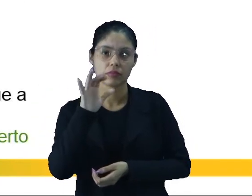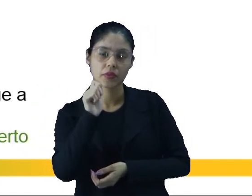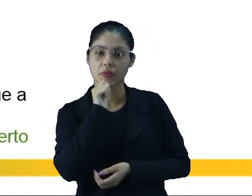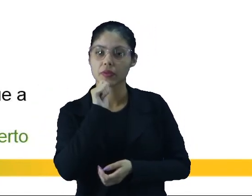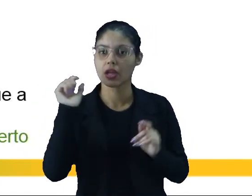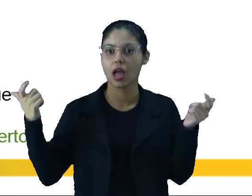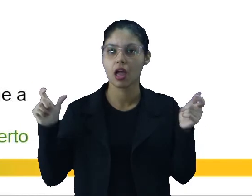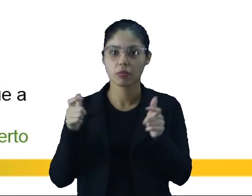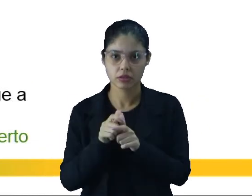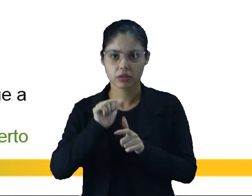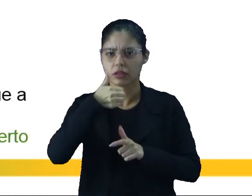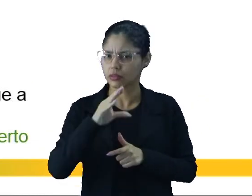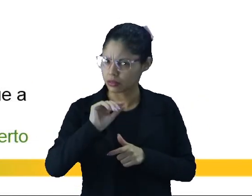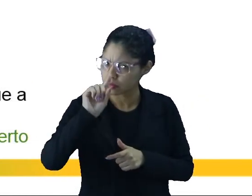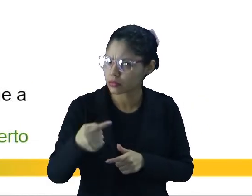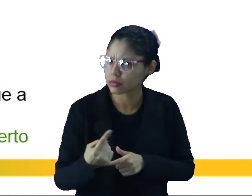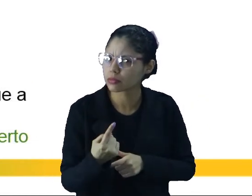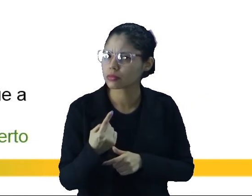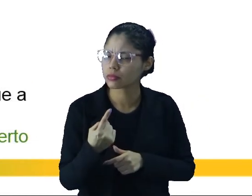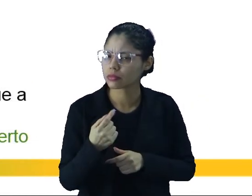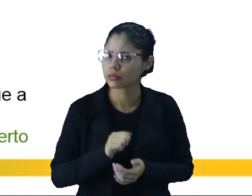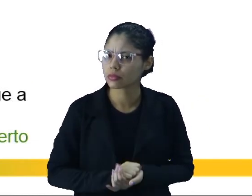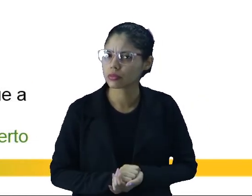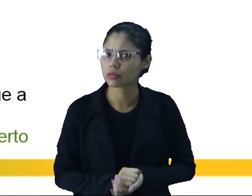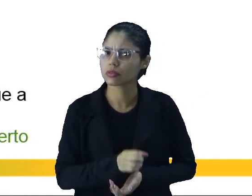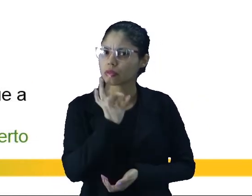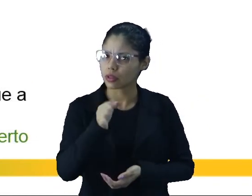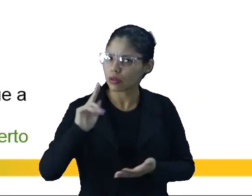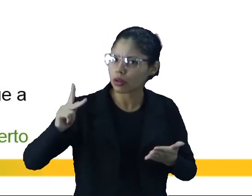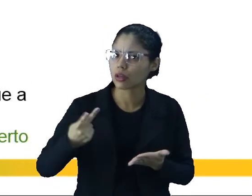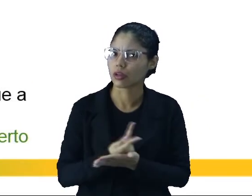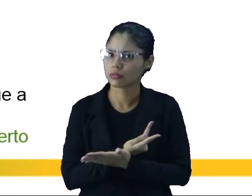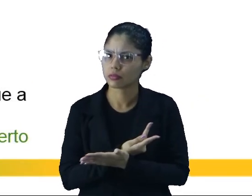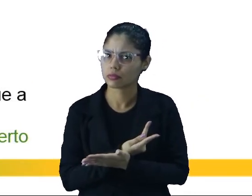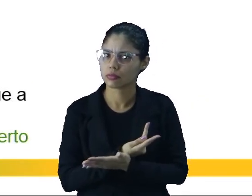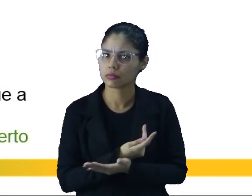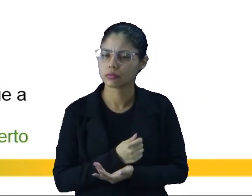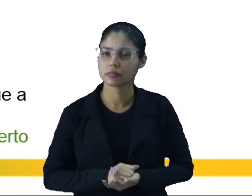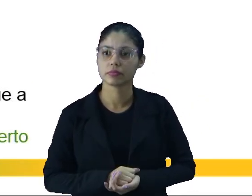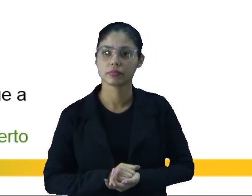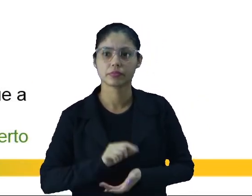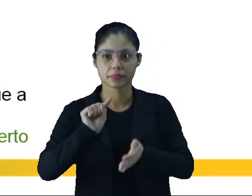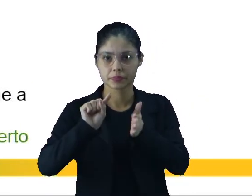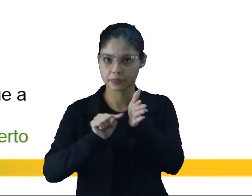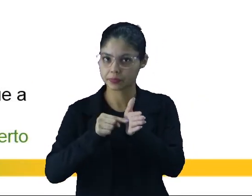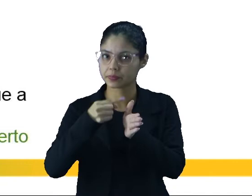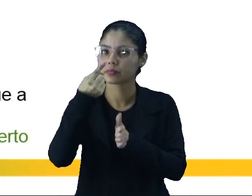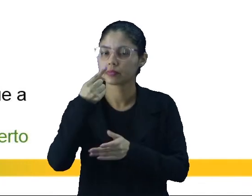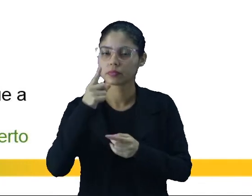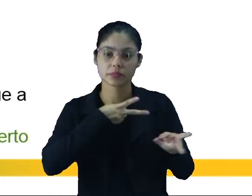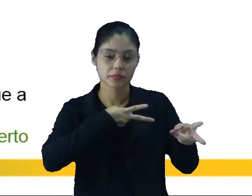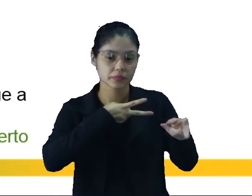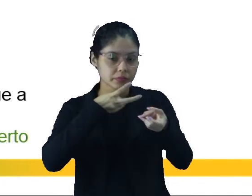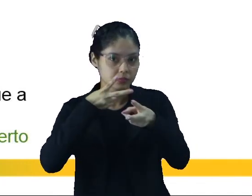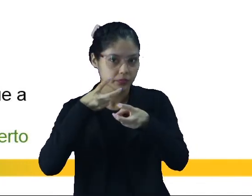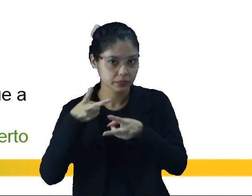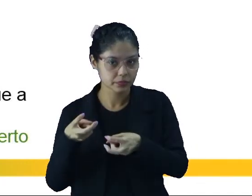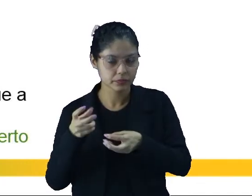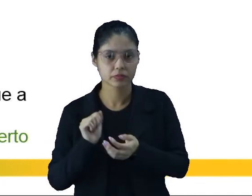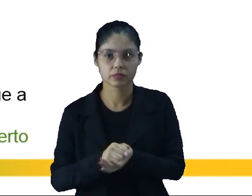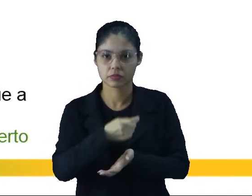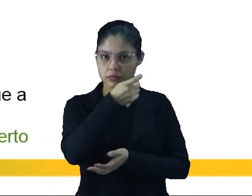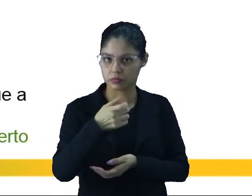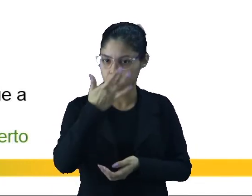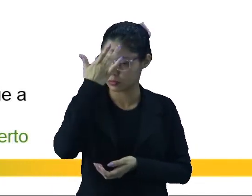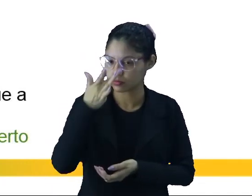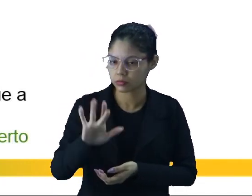é menor que 10.000 litros? A questão é certo ou errado? Primeiro, verificar se esse x, que eu